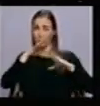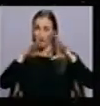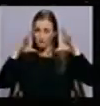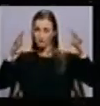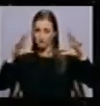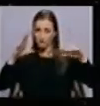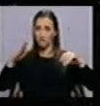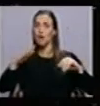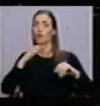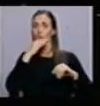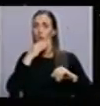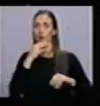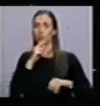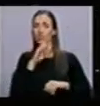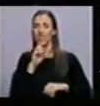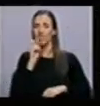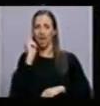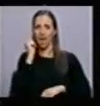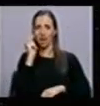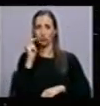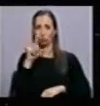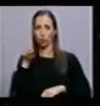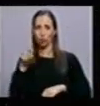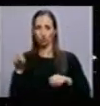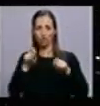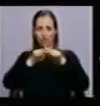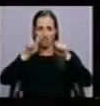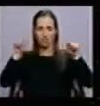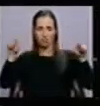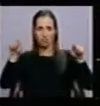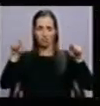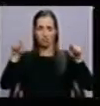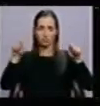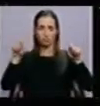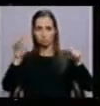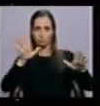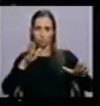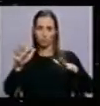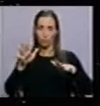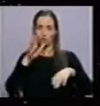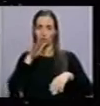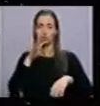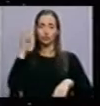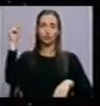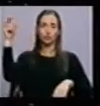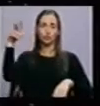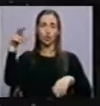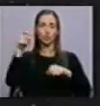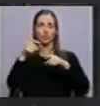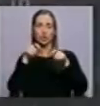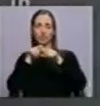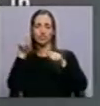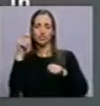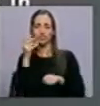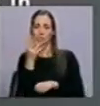um enxame com cerca de 30 anos-luz de diâmetro, mais coisa, menos coisa. Para teres uma pequena ideia, a distância entre o Sol e a estrela mais próxima é de 4,